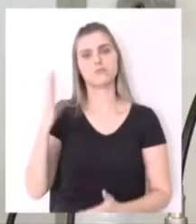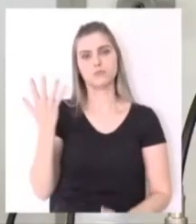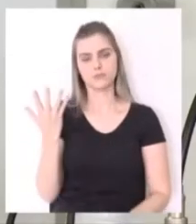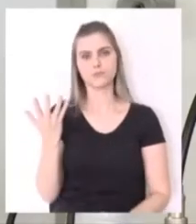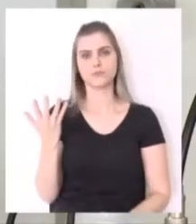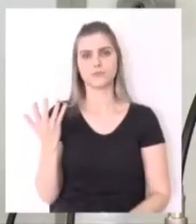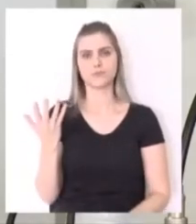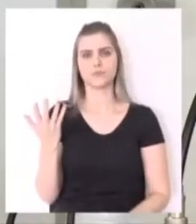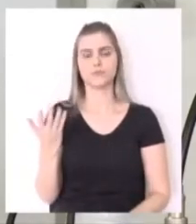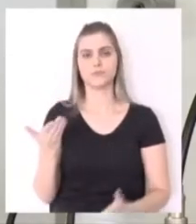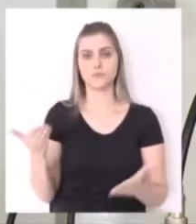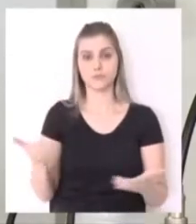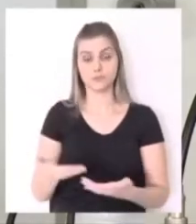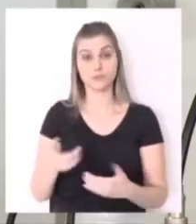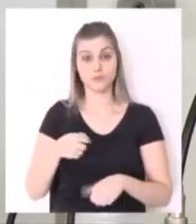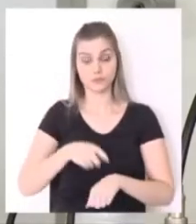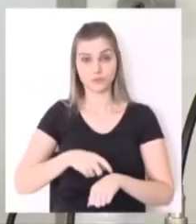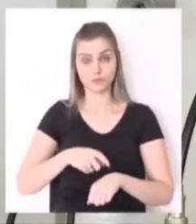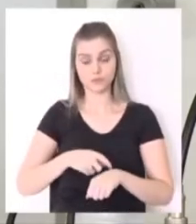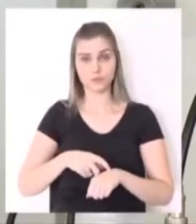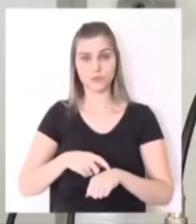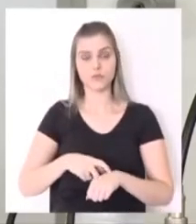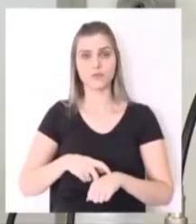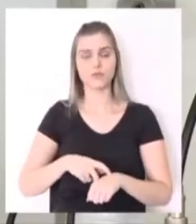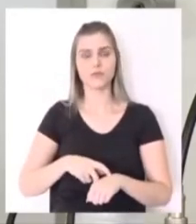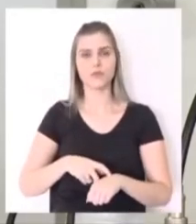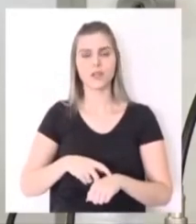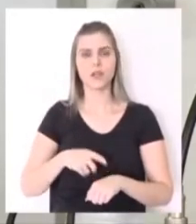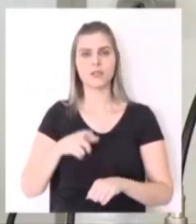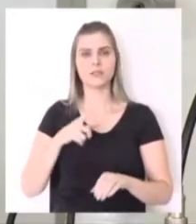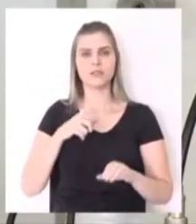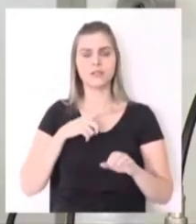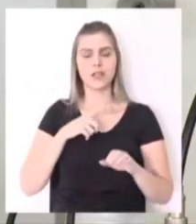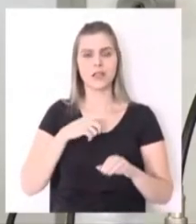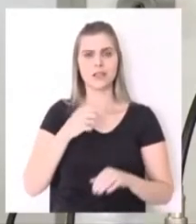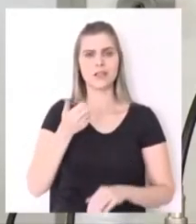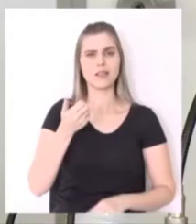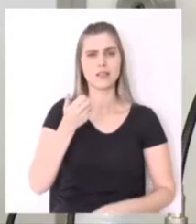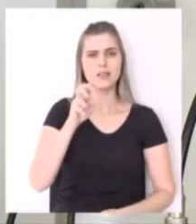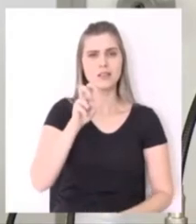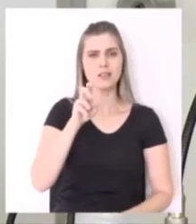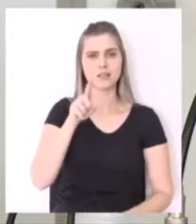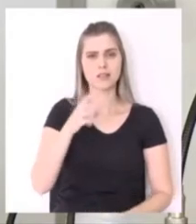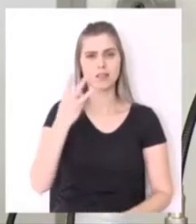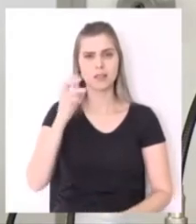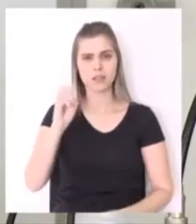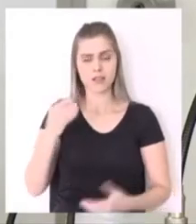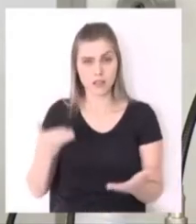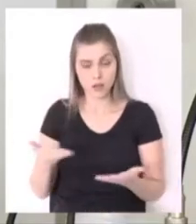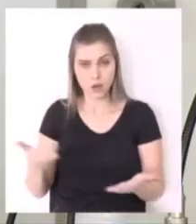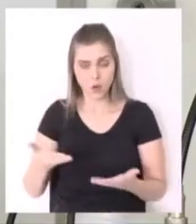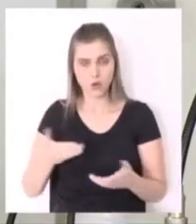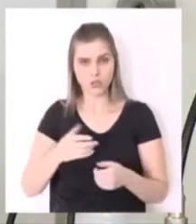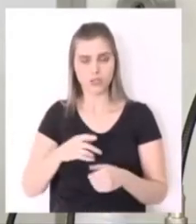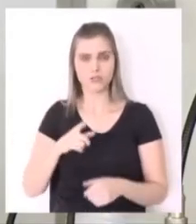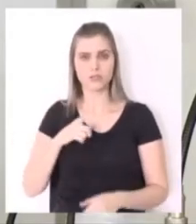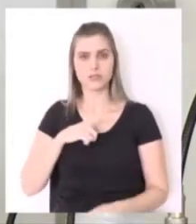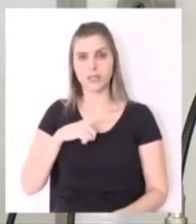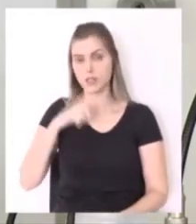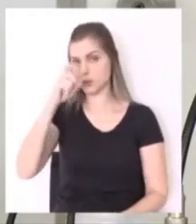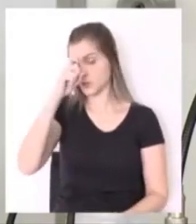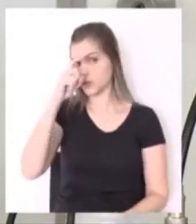Olá neste momento agora dados das 15 e 30 nós temos no